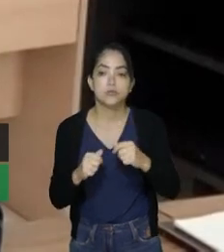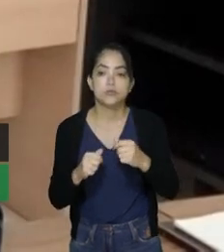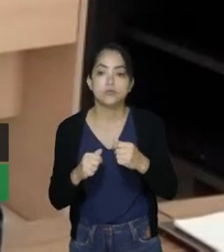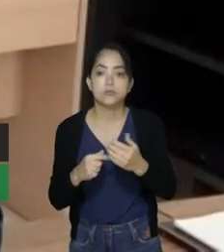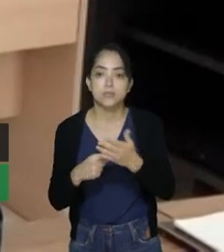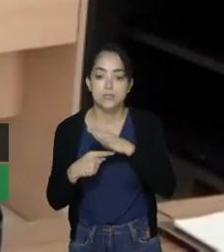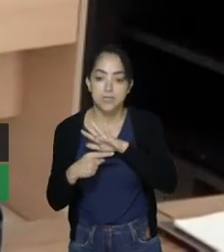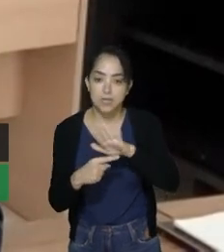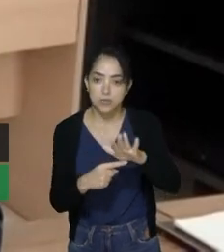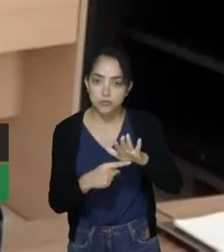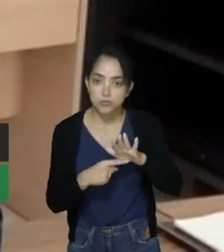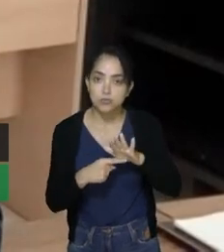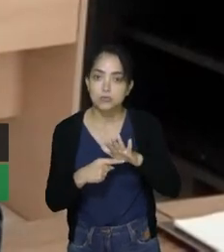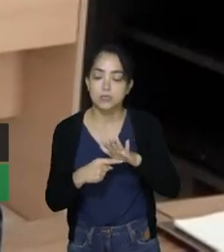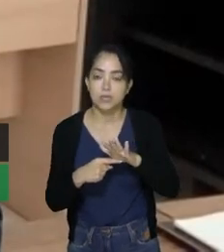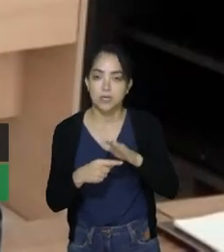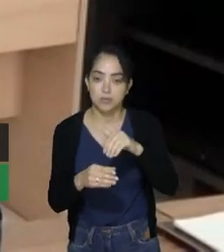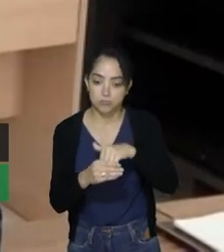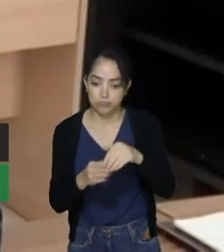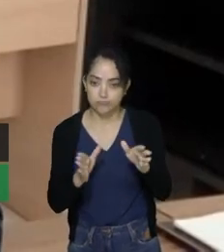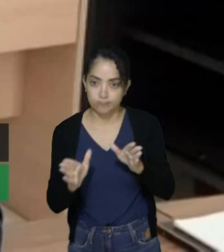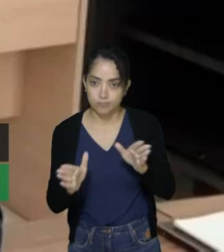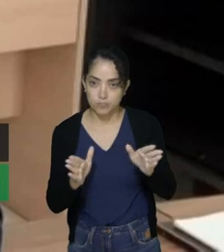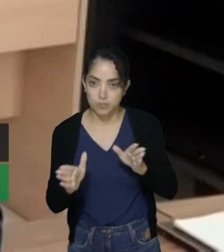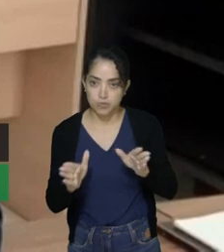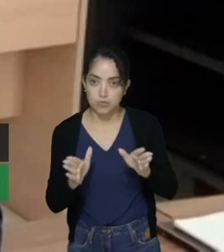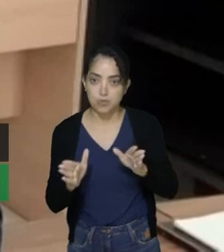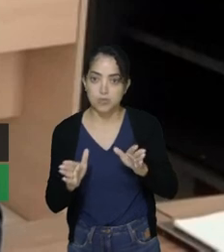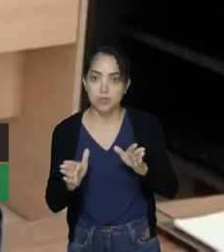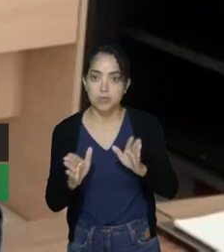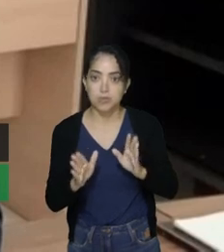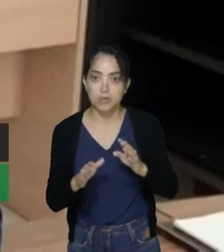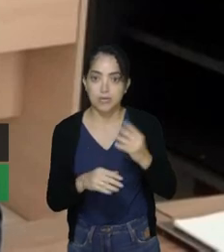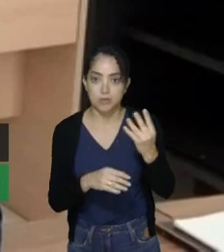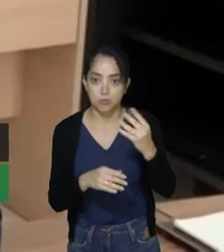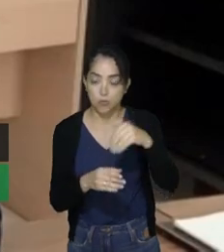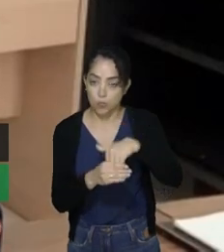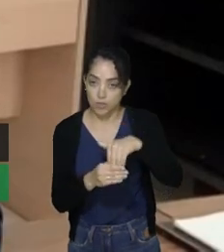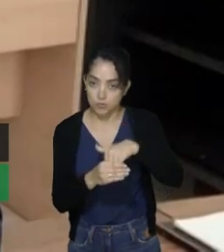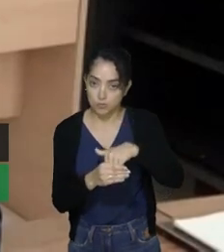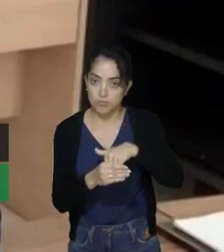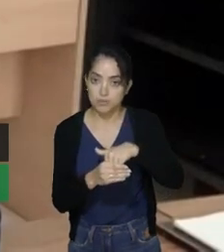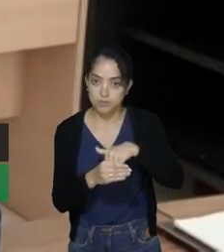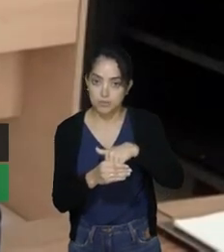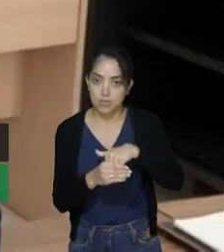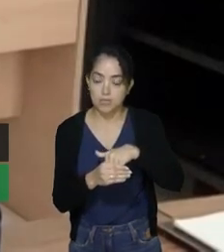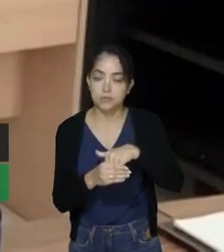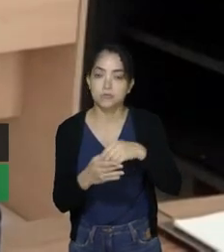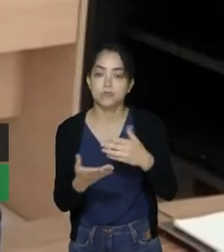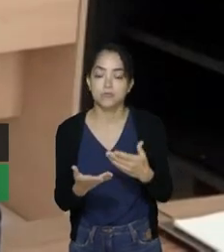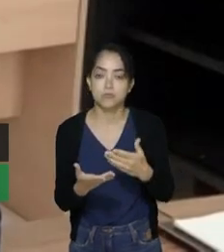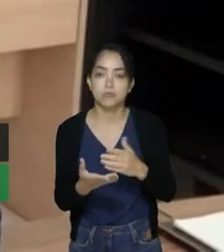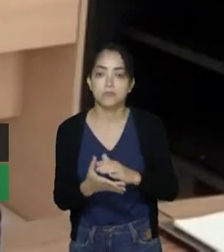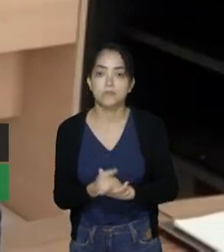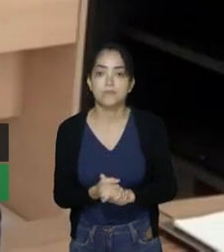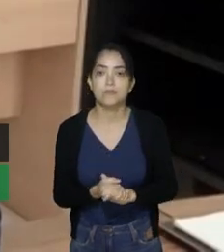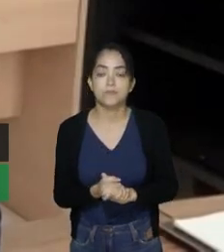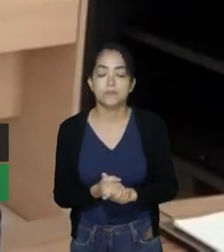a fazer este mandato. Eu estou completando o 4º mandato nessa casa, fui 2 mandatos vereador em